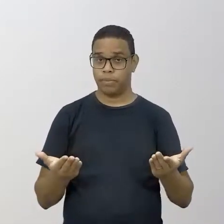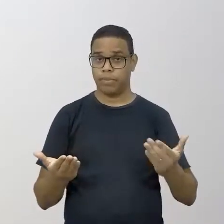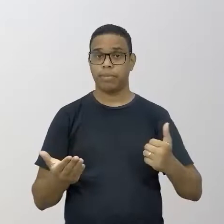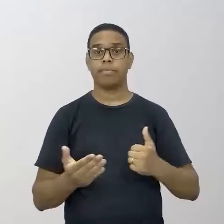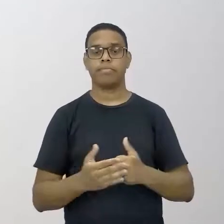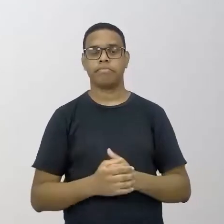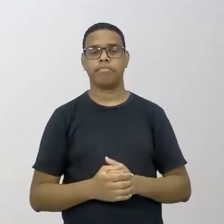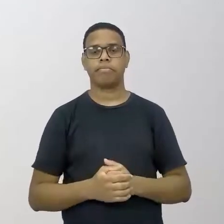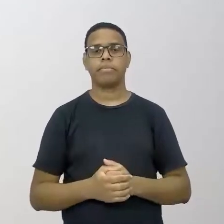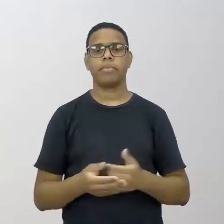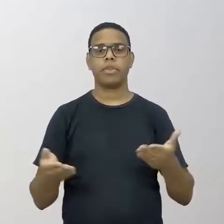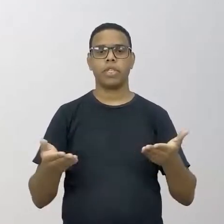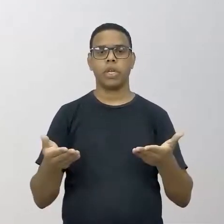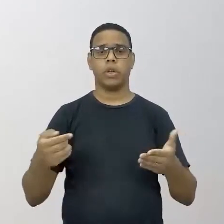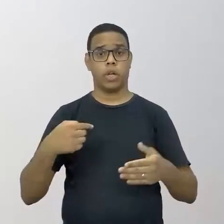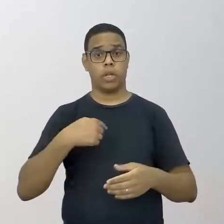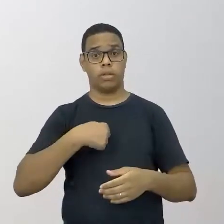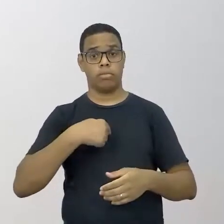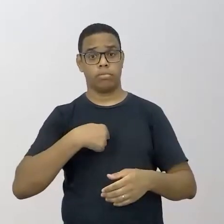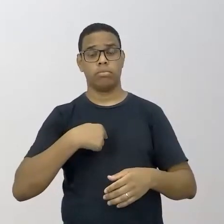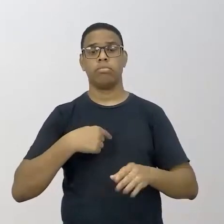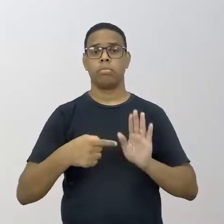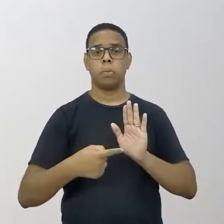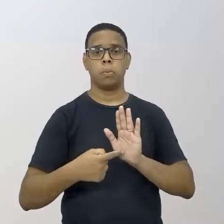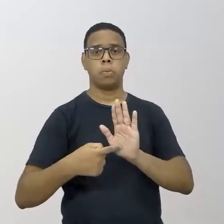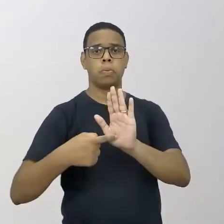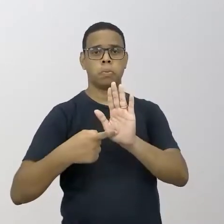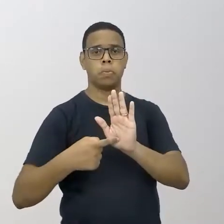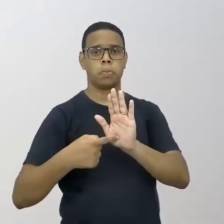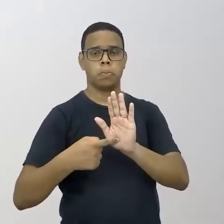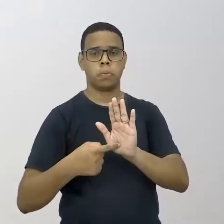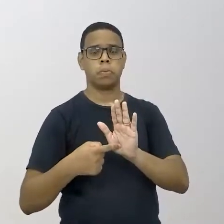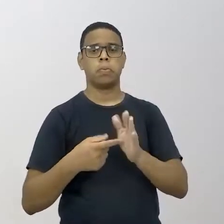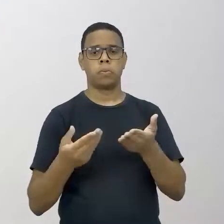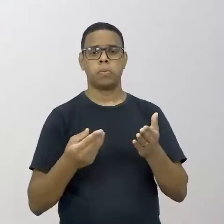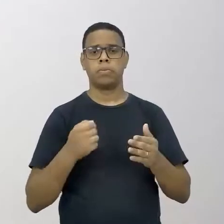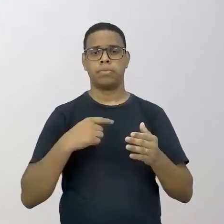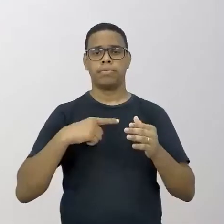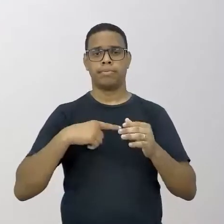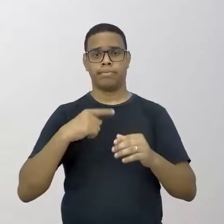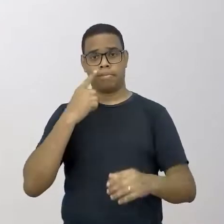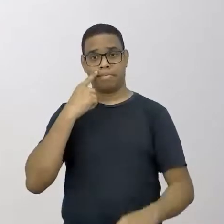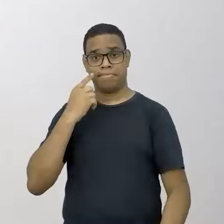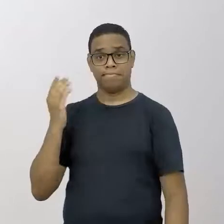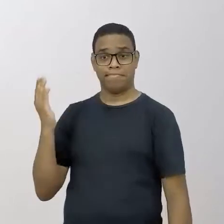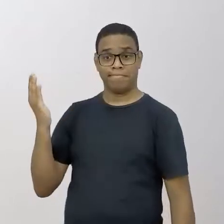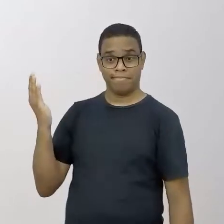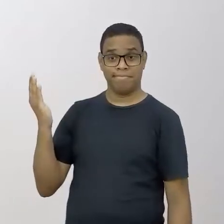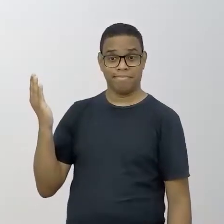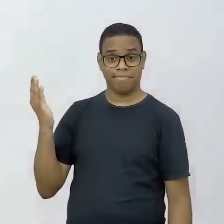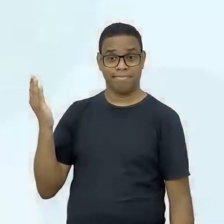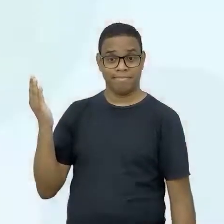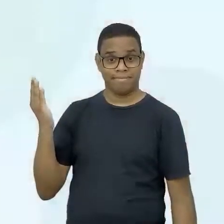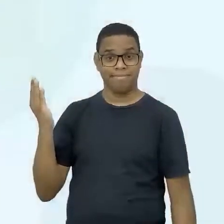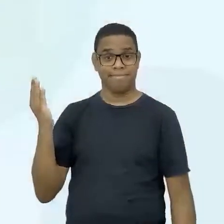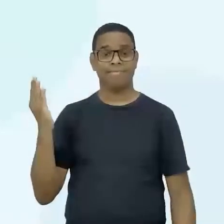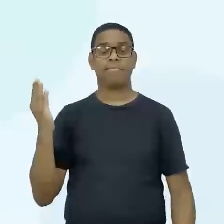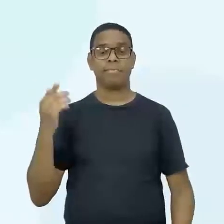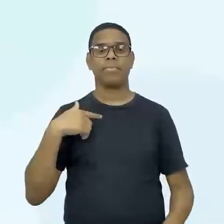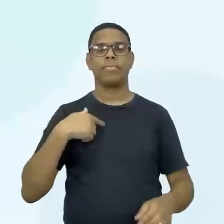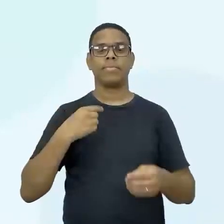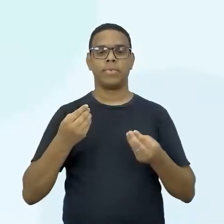fazer é justamente isso. Agora, então, eu vou passar para vocês esse slide que é praxe, né, eu mostrar que é